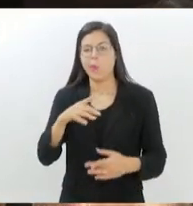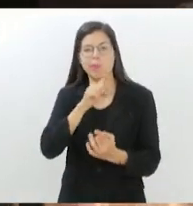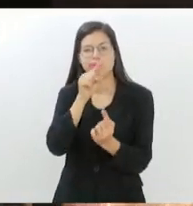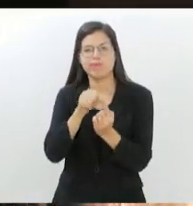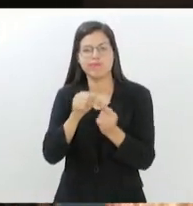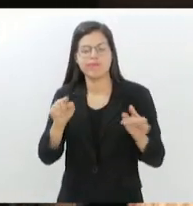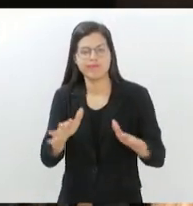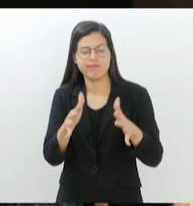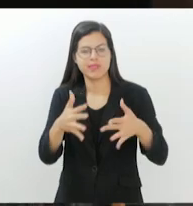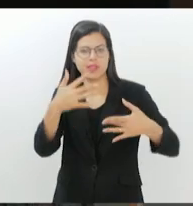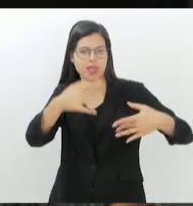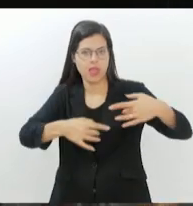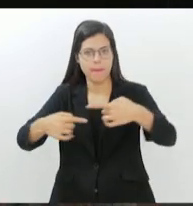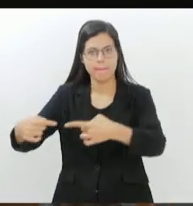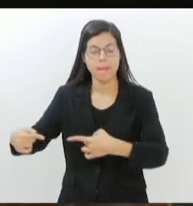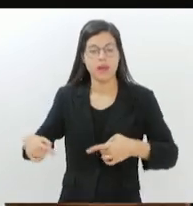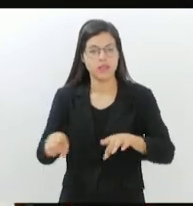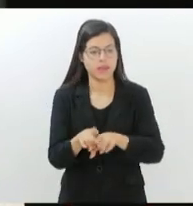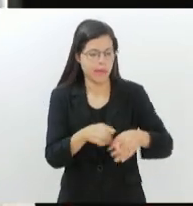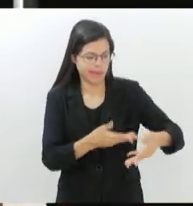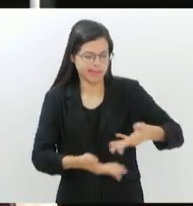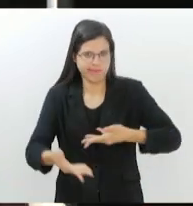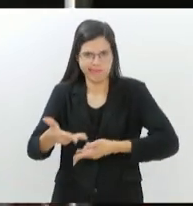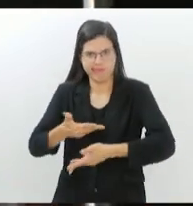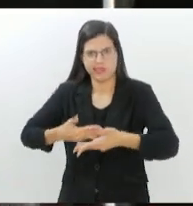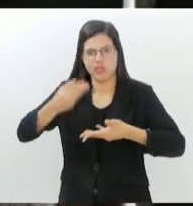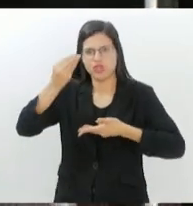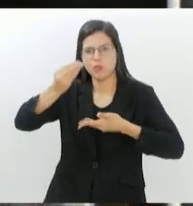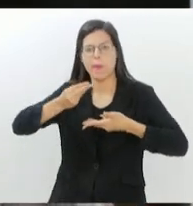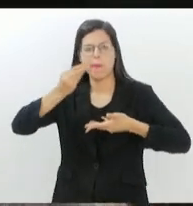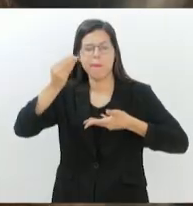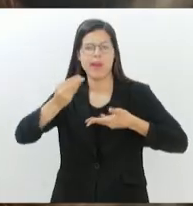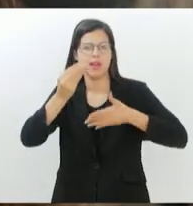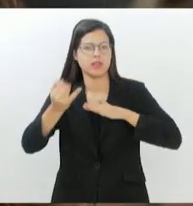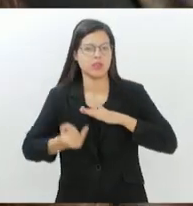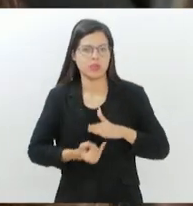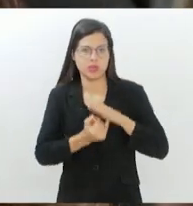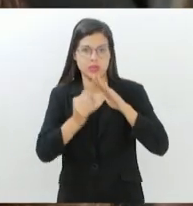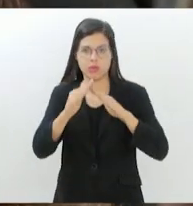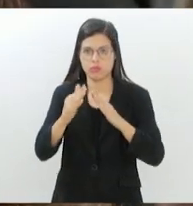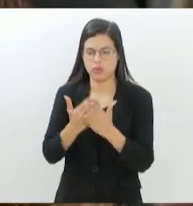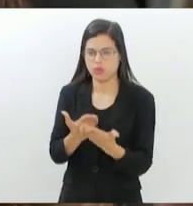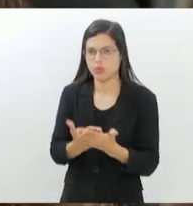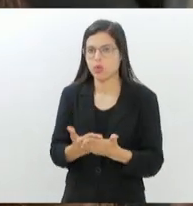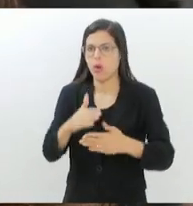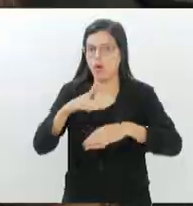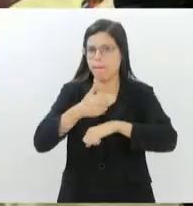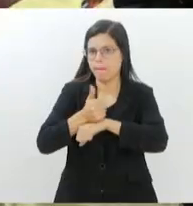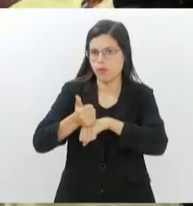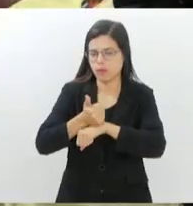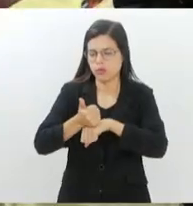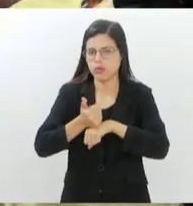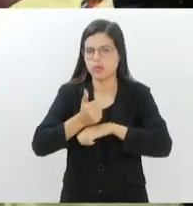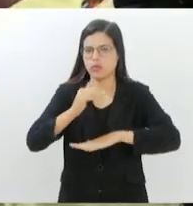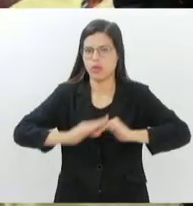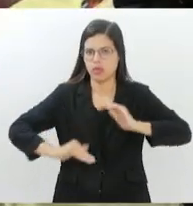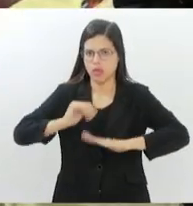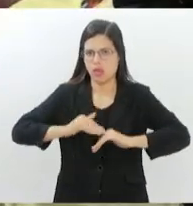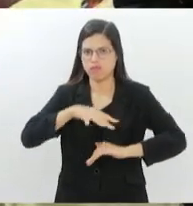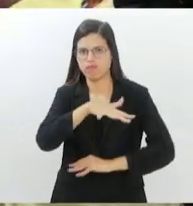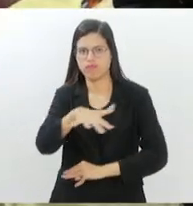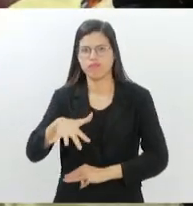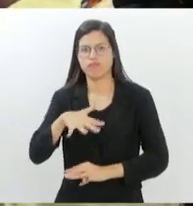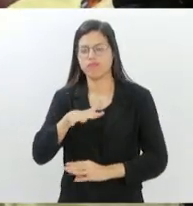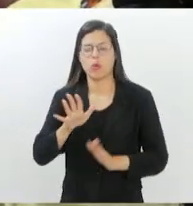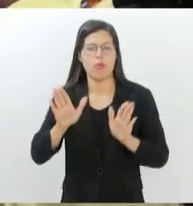educacional e favorecer a troca de experiências entre as instituições, escolas e profissionais da área, sempre com foco na